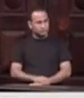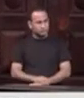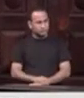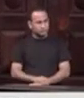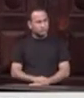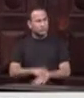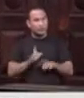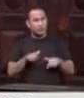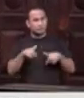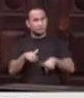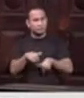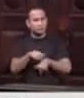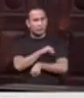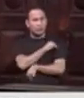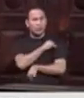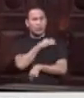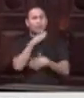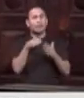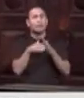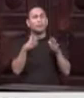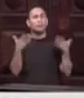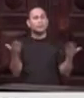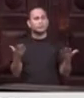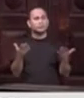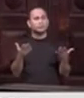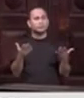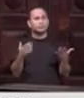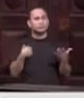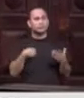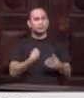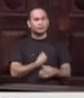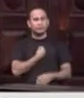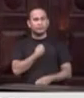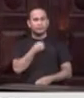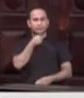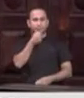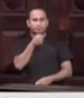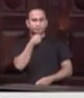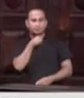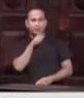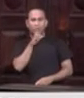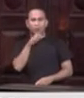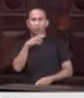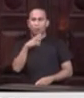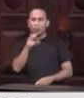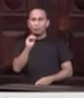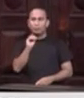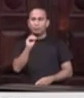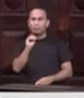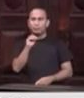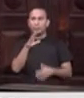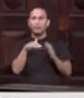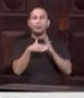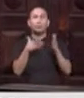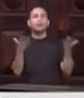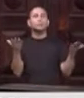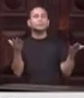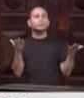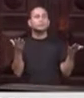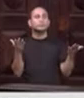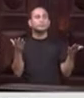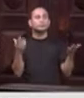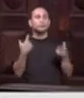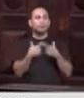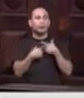Rio, até quando vamos ser pautados pela Globo? Até quando?